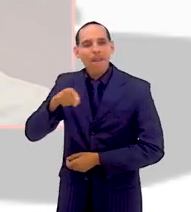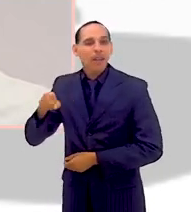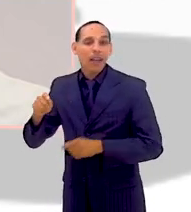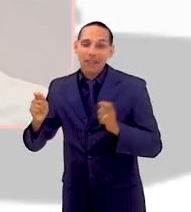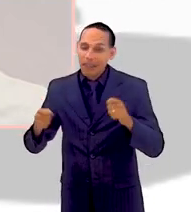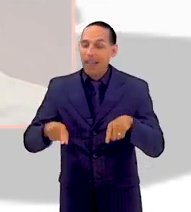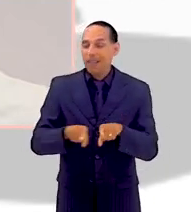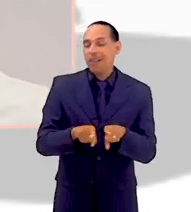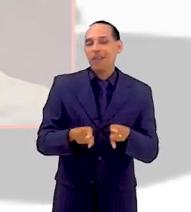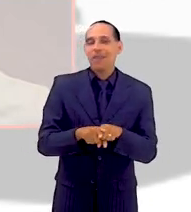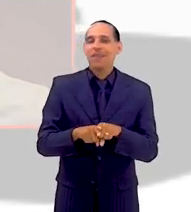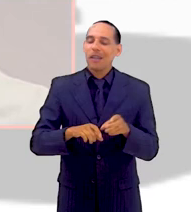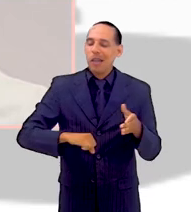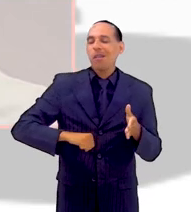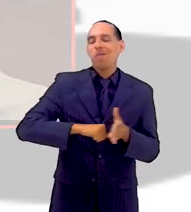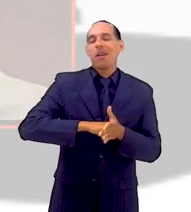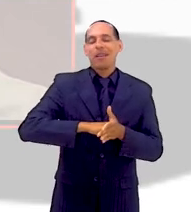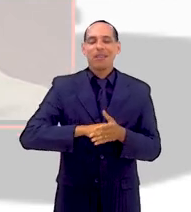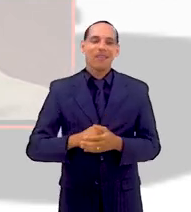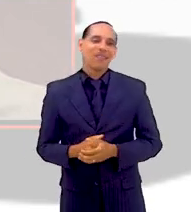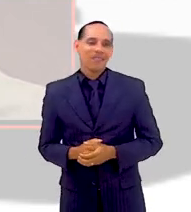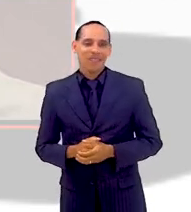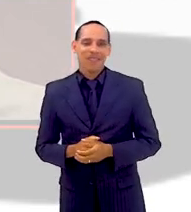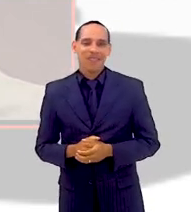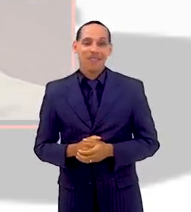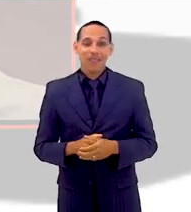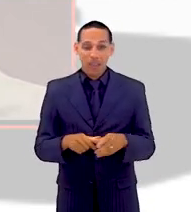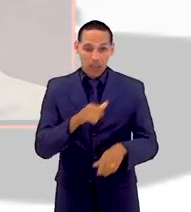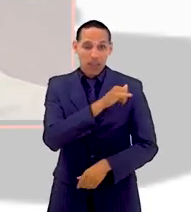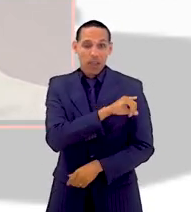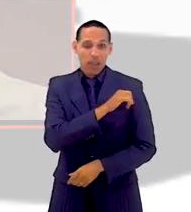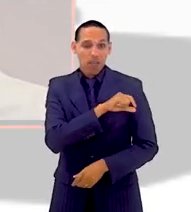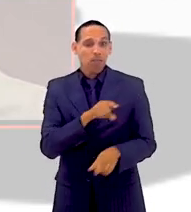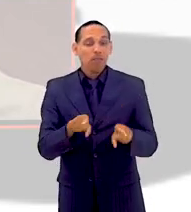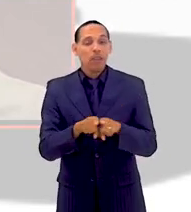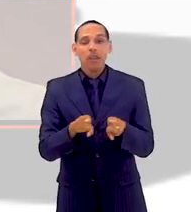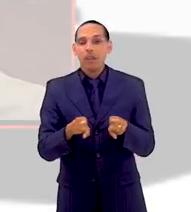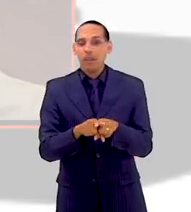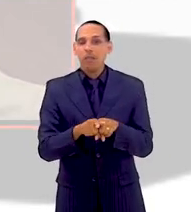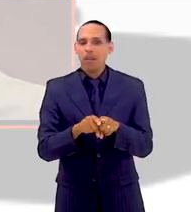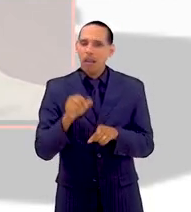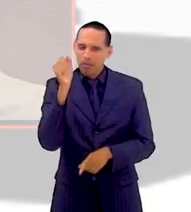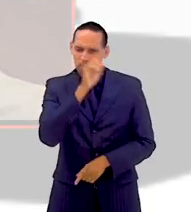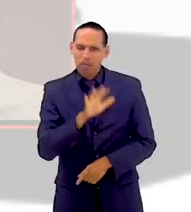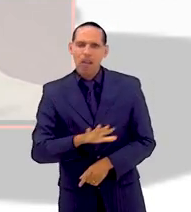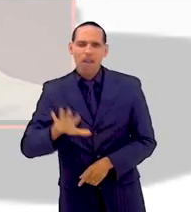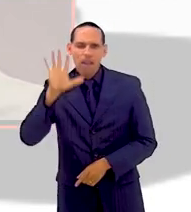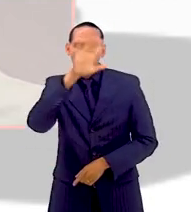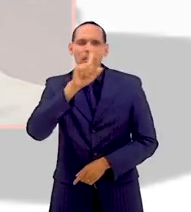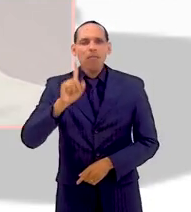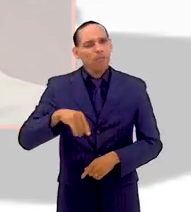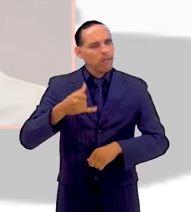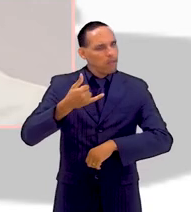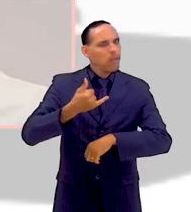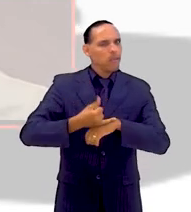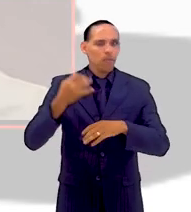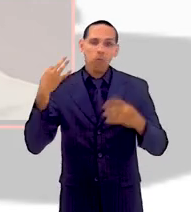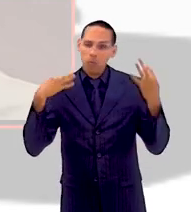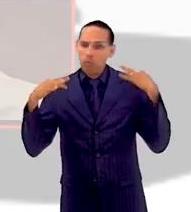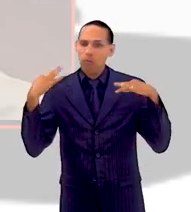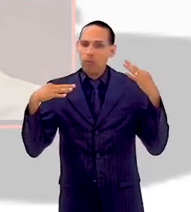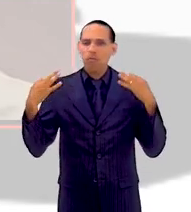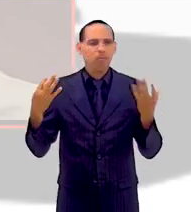demanda importante que impactou esse número. Além do Rio de Janeiro, que a nível nacional é uma capital